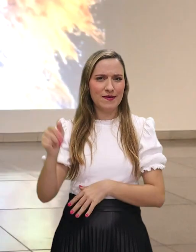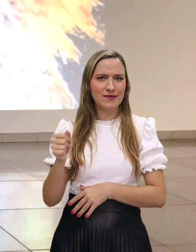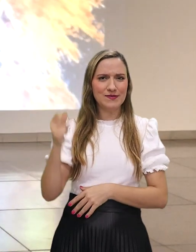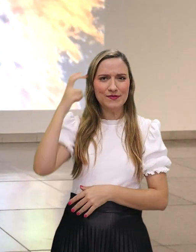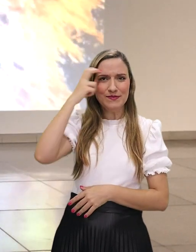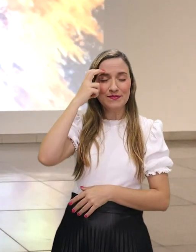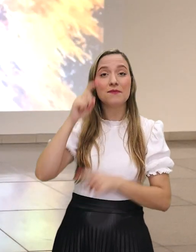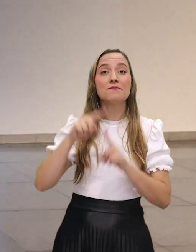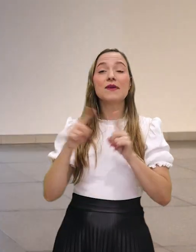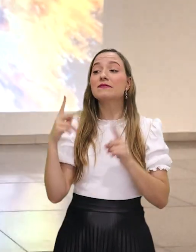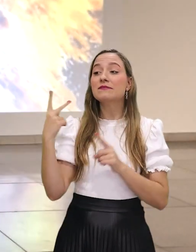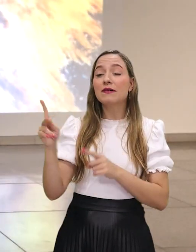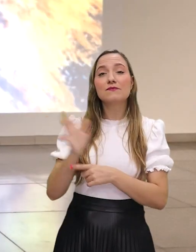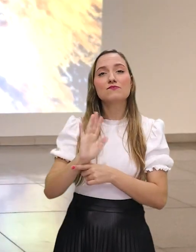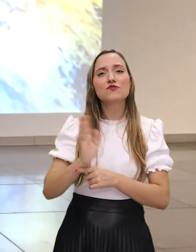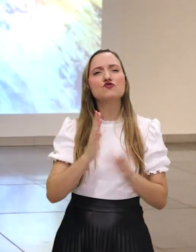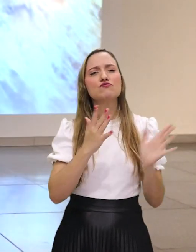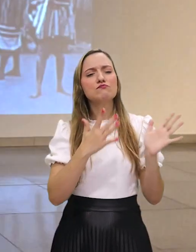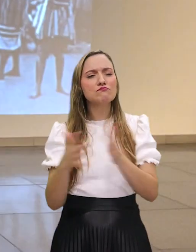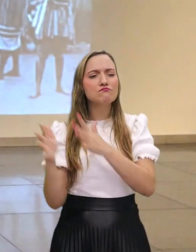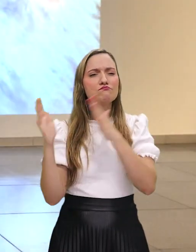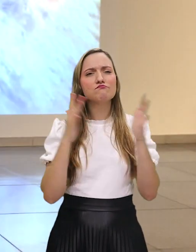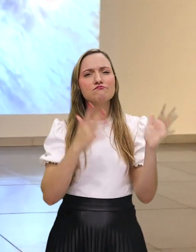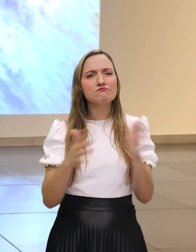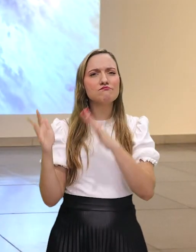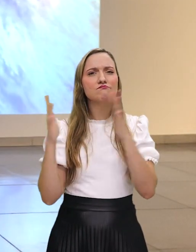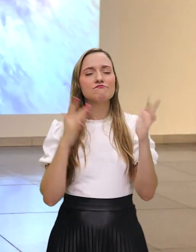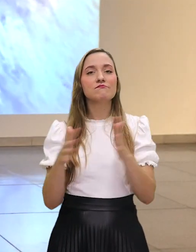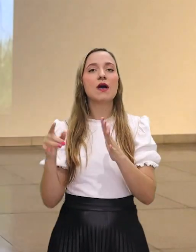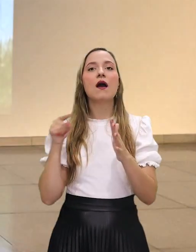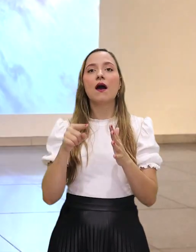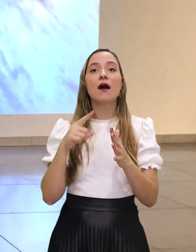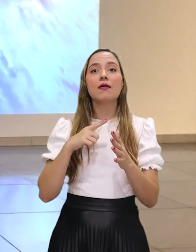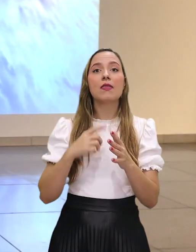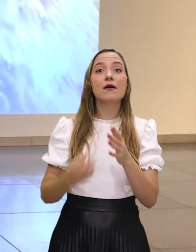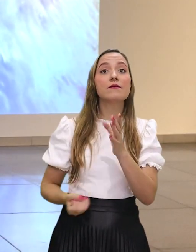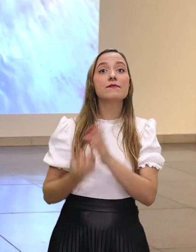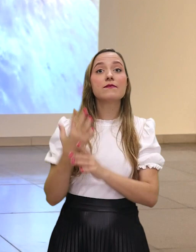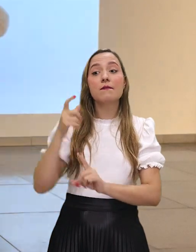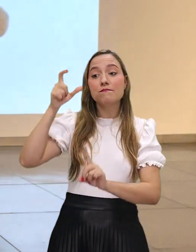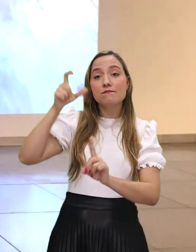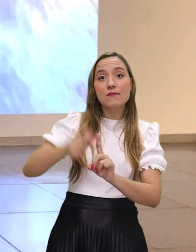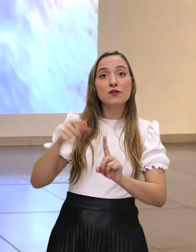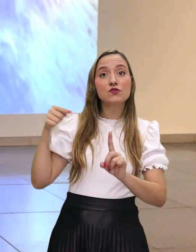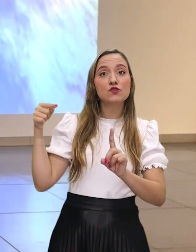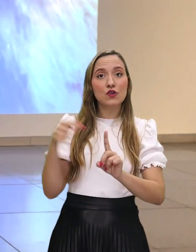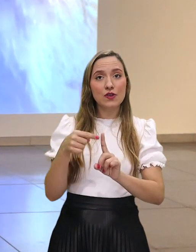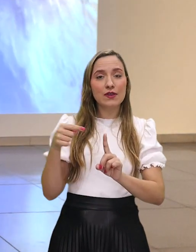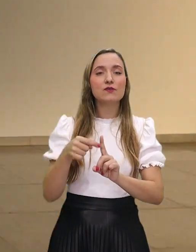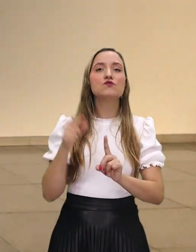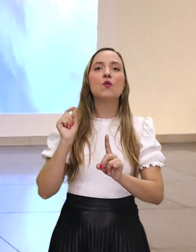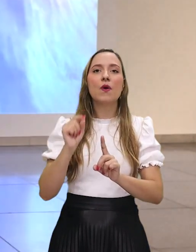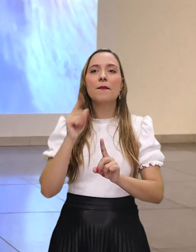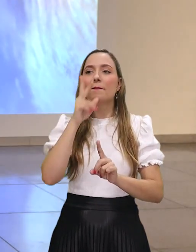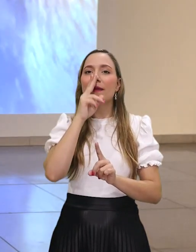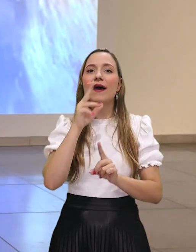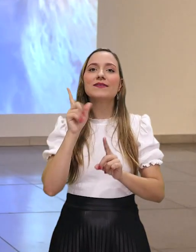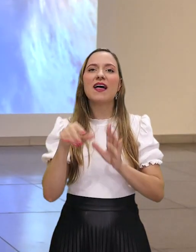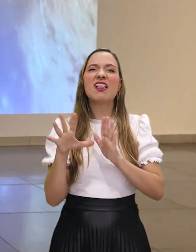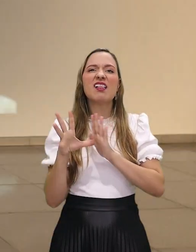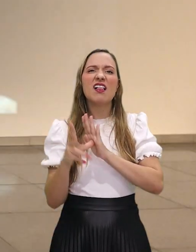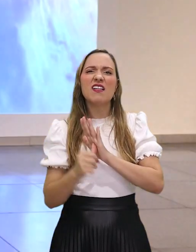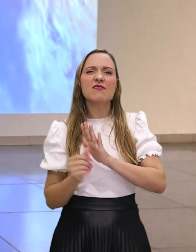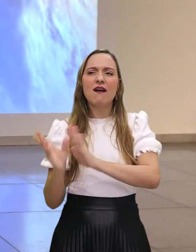vídeo documentário, ele cria um personagem que seria o ladrão de dados, que seria